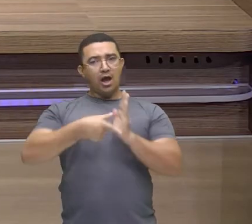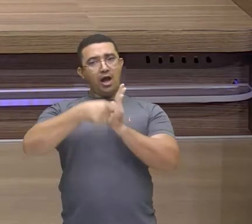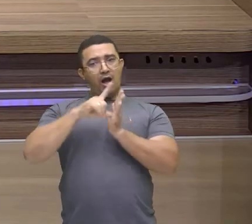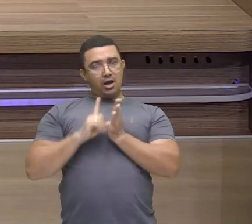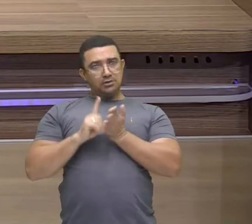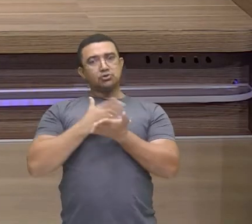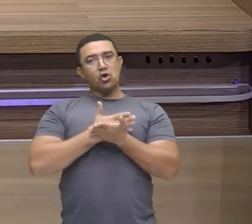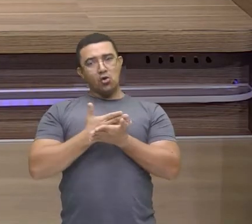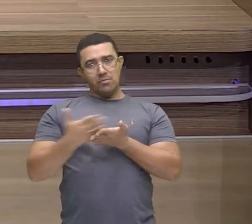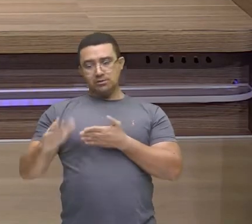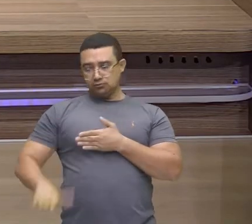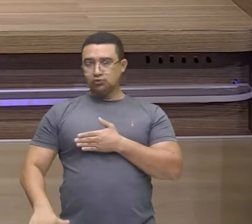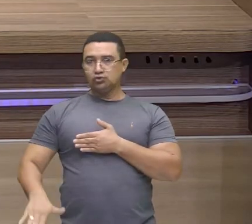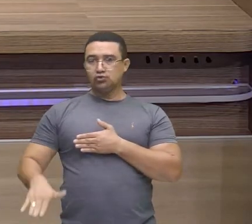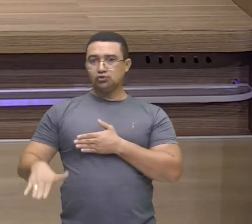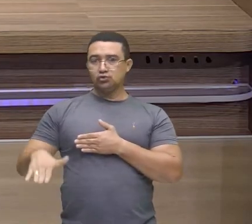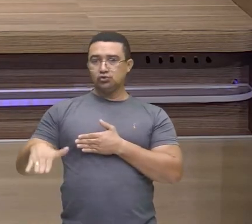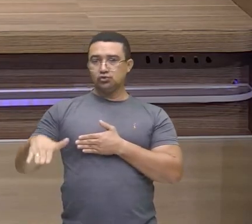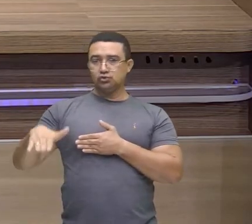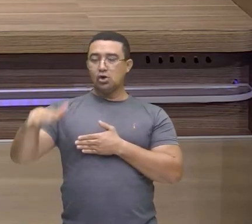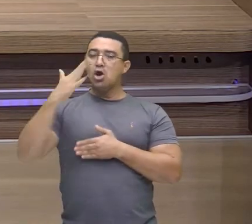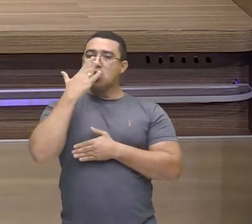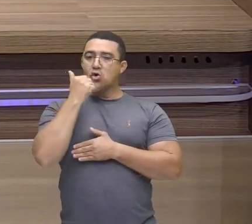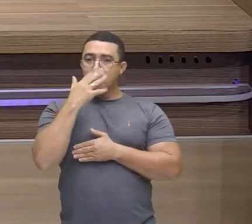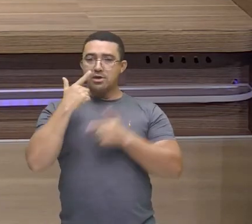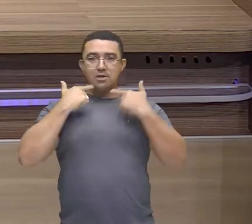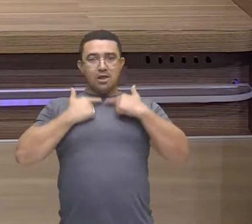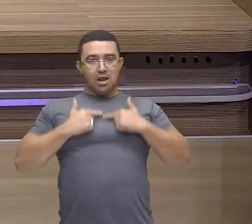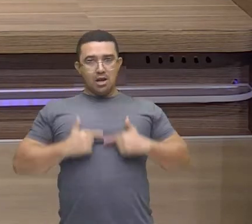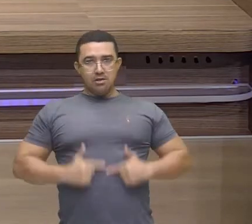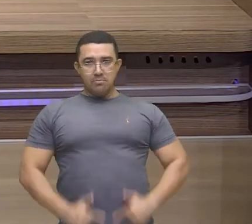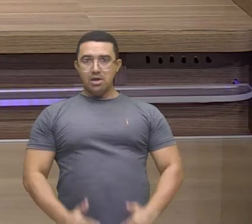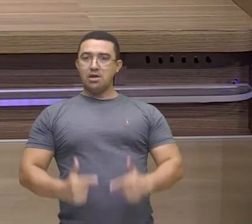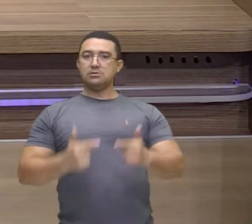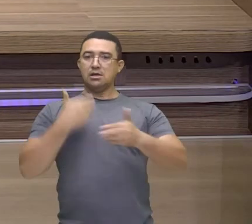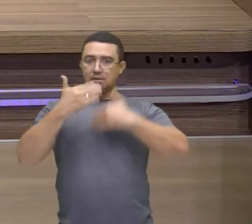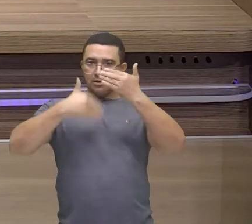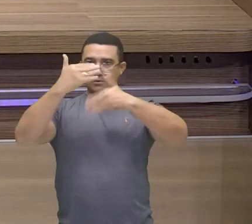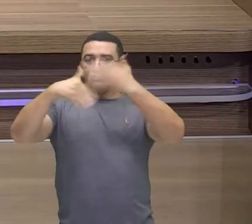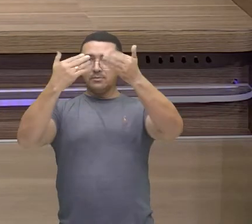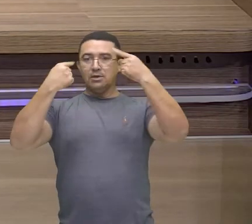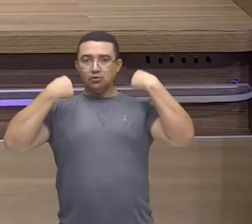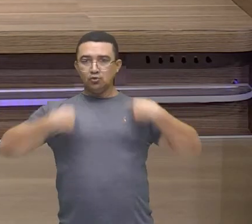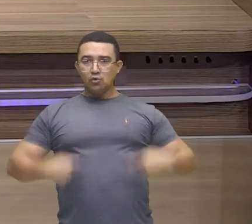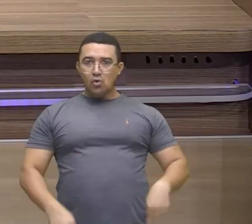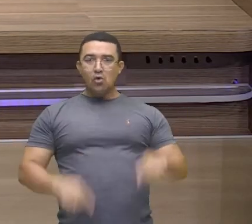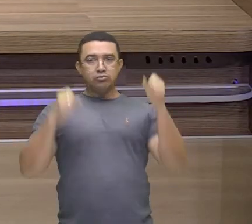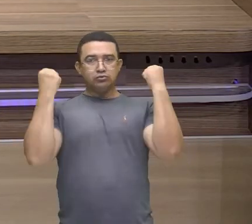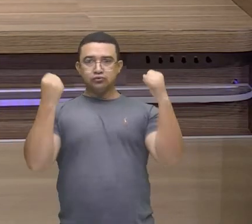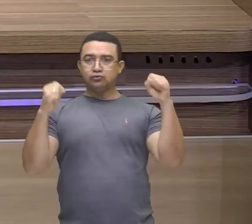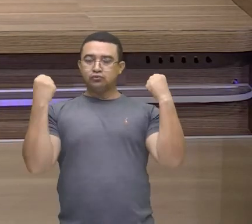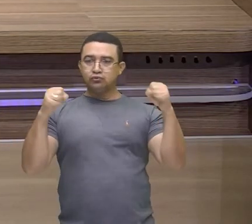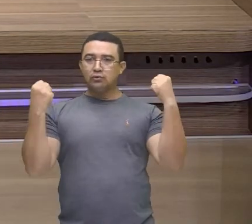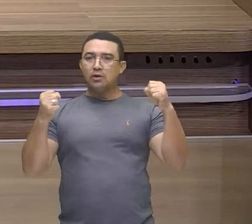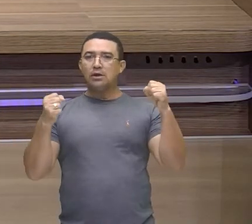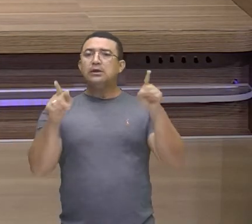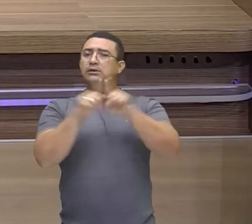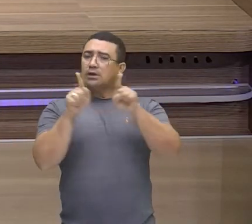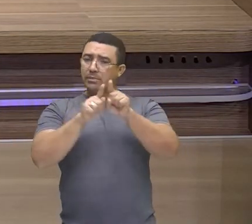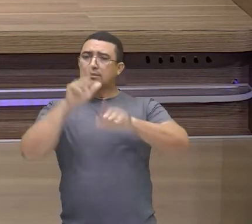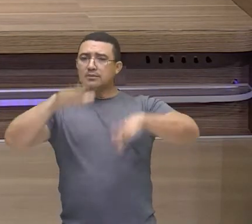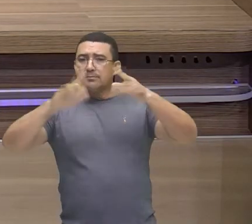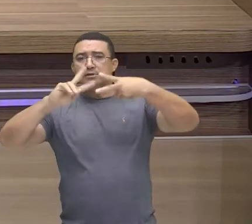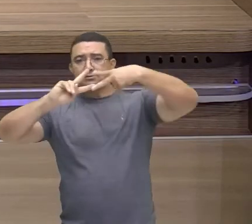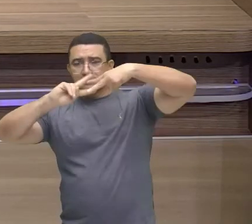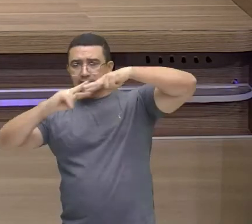tendo alimentação, higiene e desenvolvimento físico através do exercício e da genética. Então,